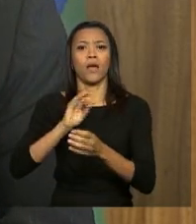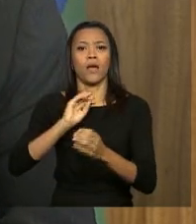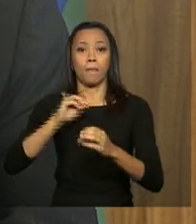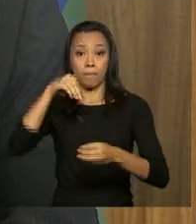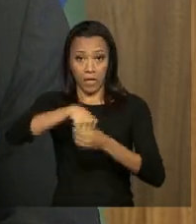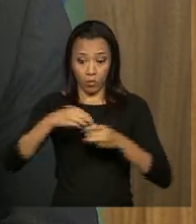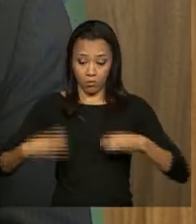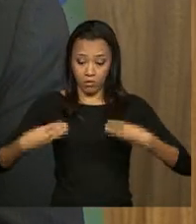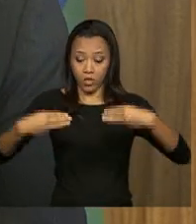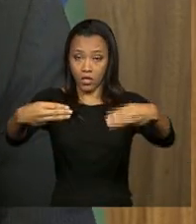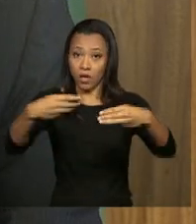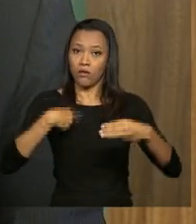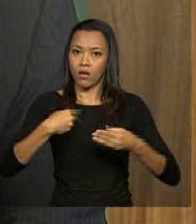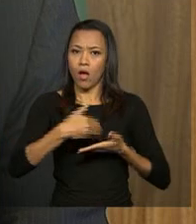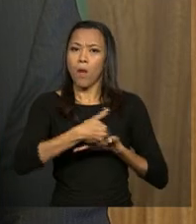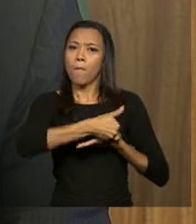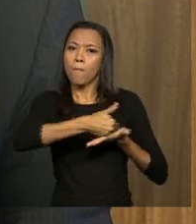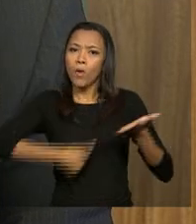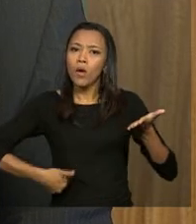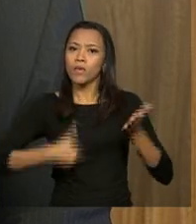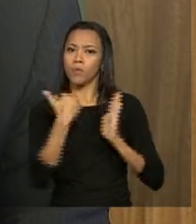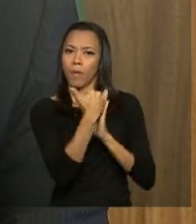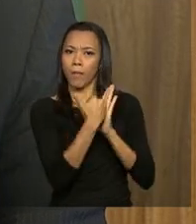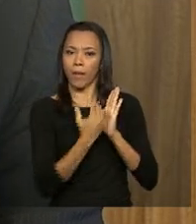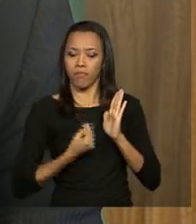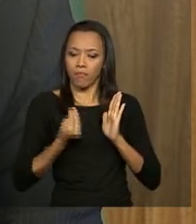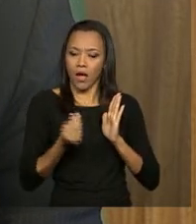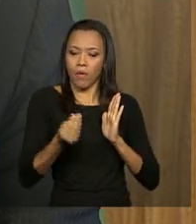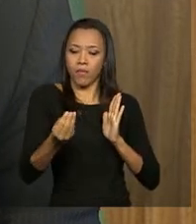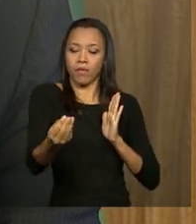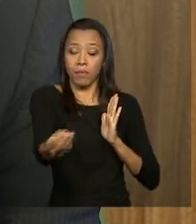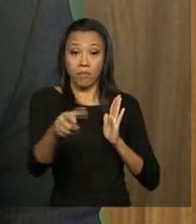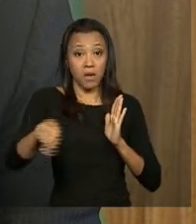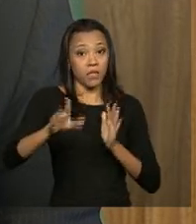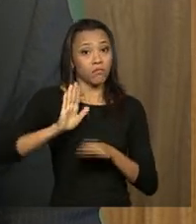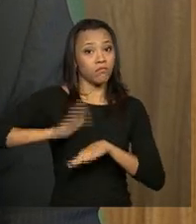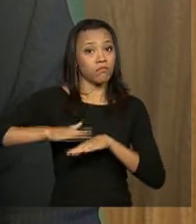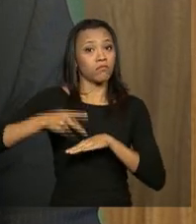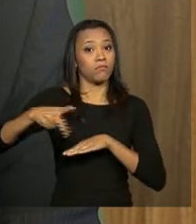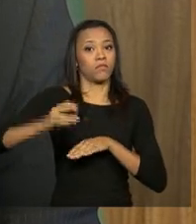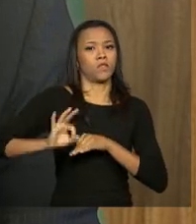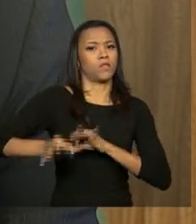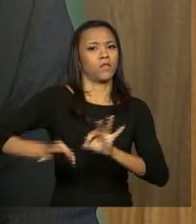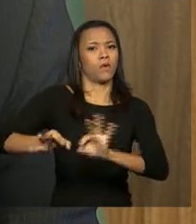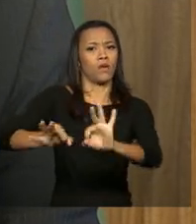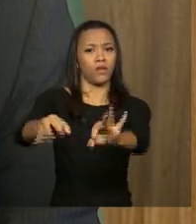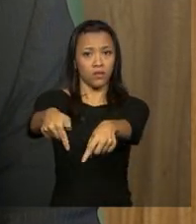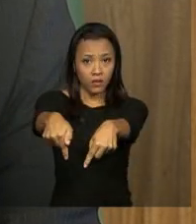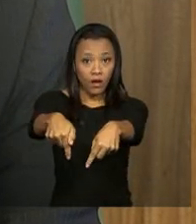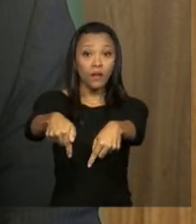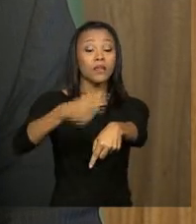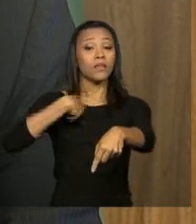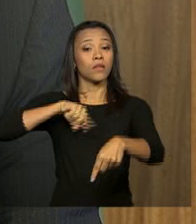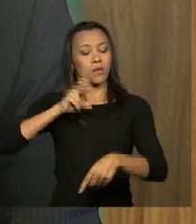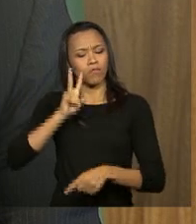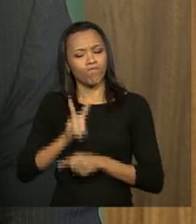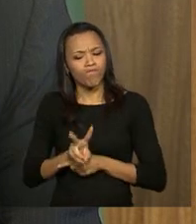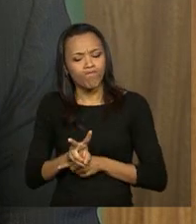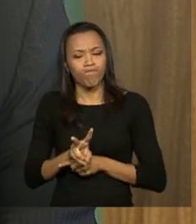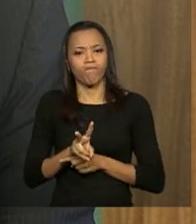no quadrimestre e a junta orçamentária se reúne-se semanalmente para analisar acompanhar e monitorar